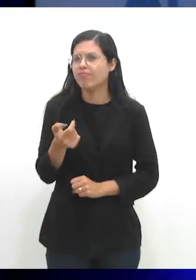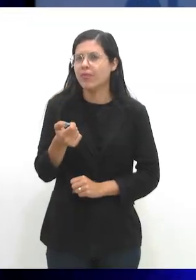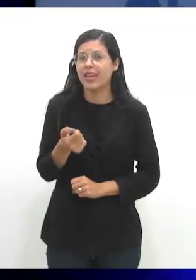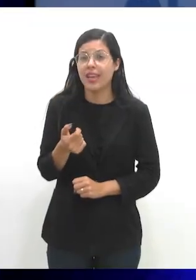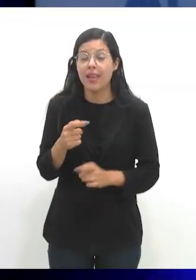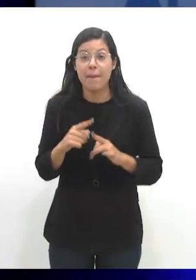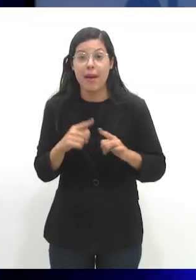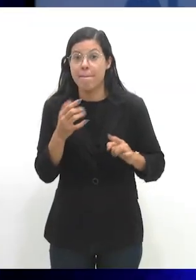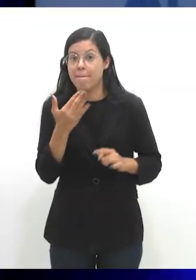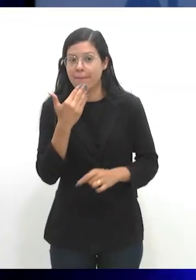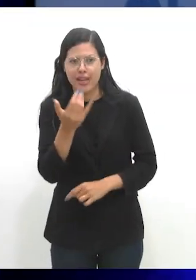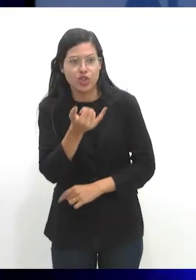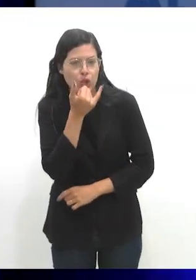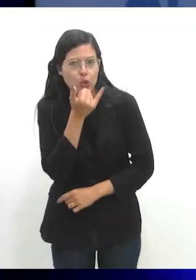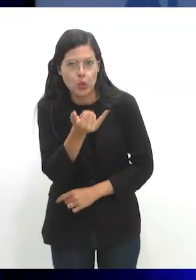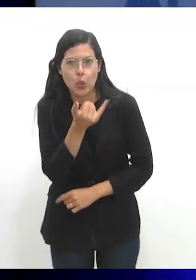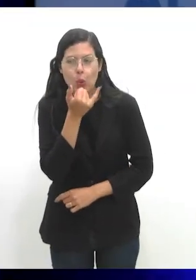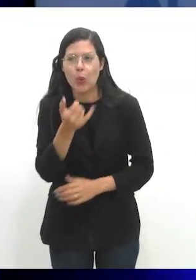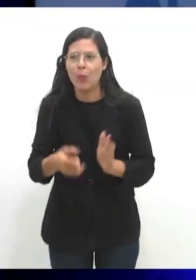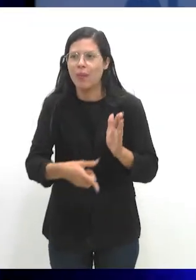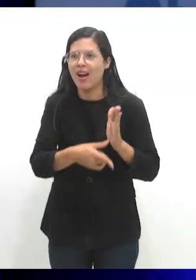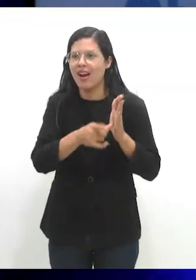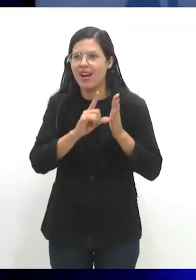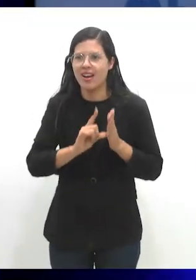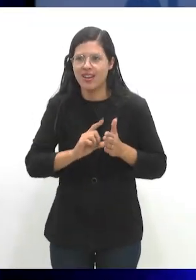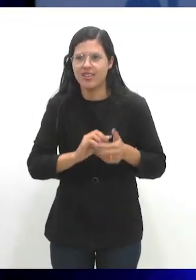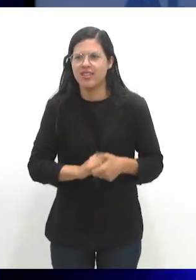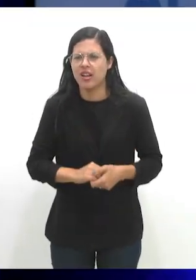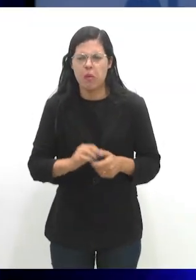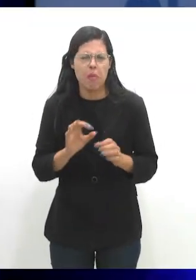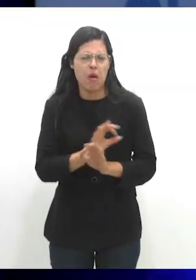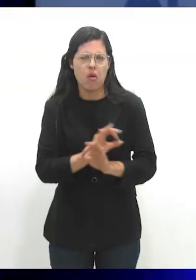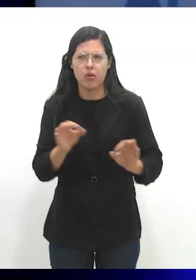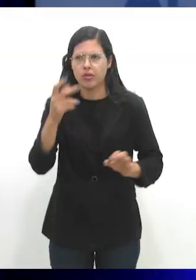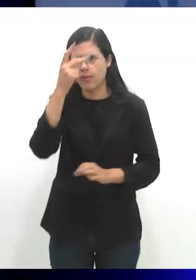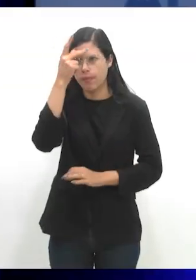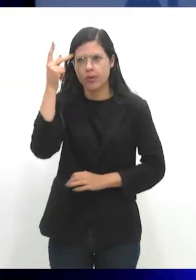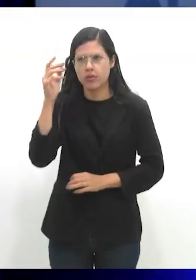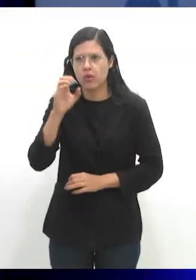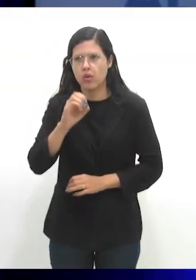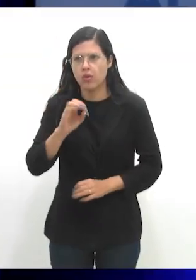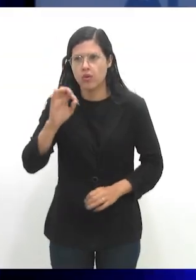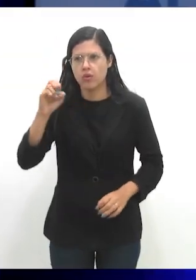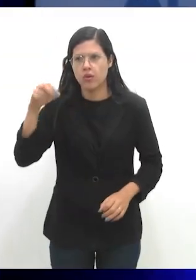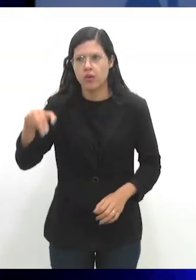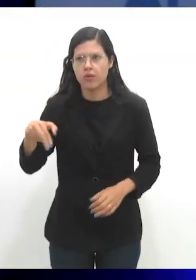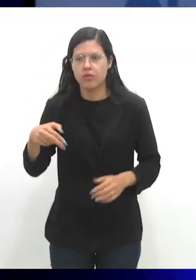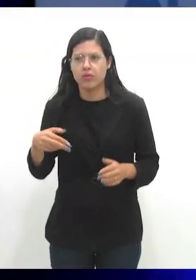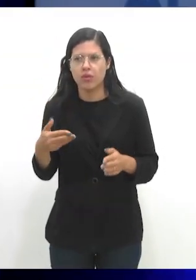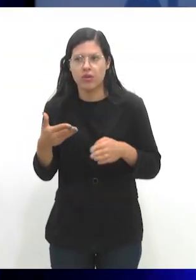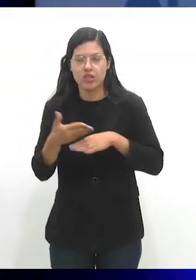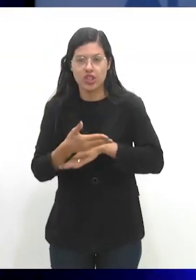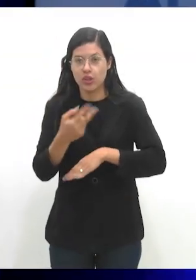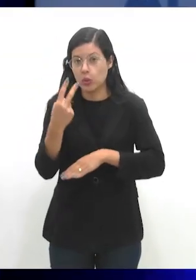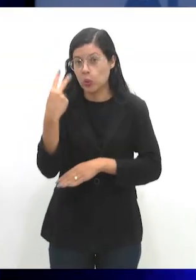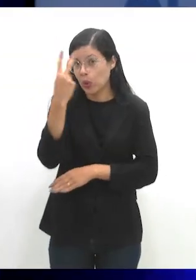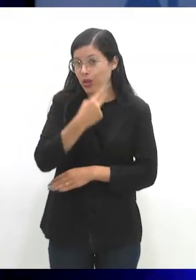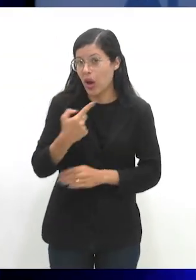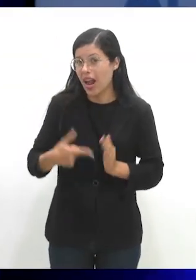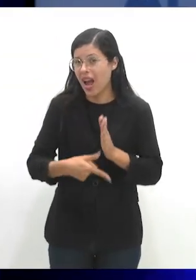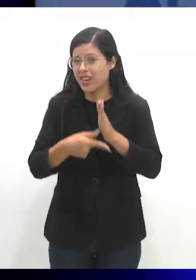pede milhões de desculpas antes. É um encanto de pessoa. Ele é. O Otton chega 2 horas antes do espetáculo